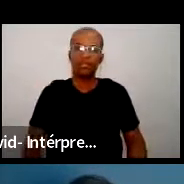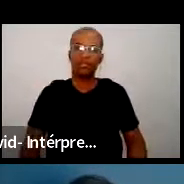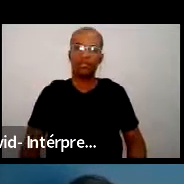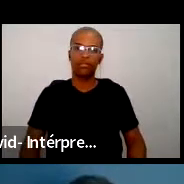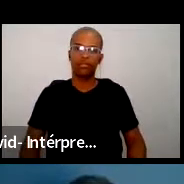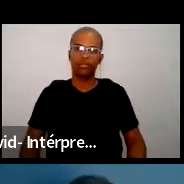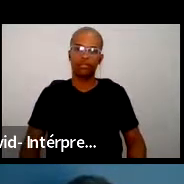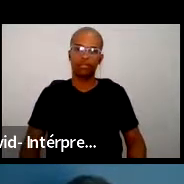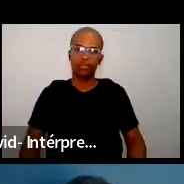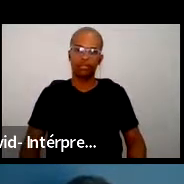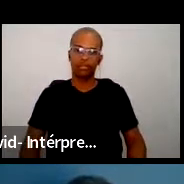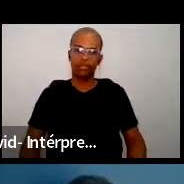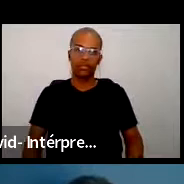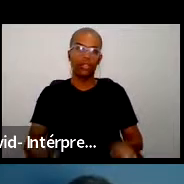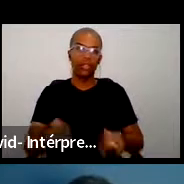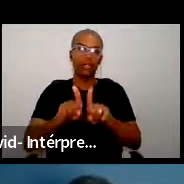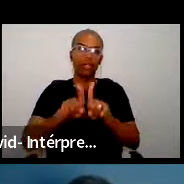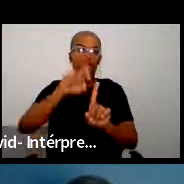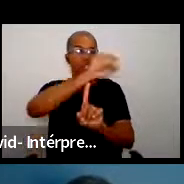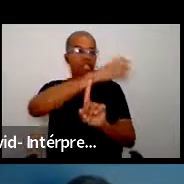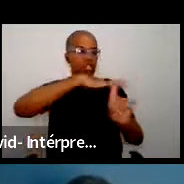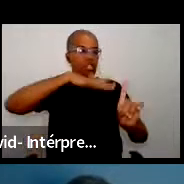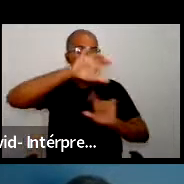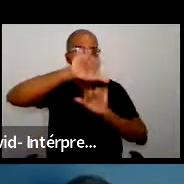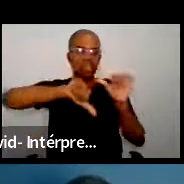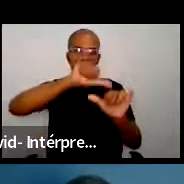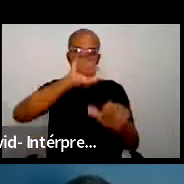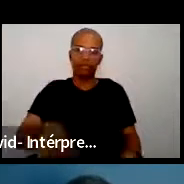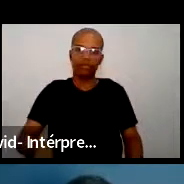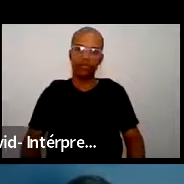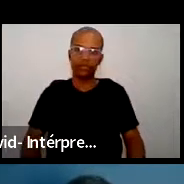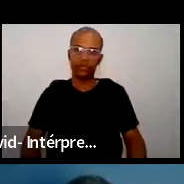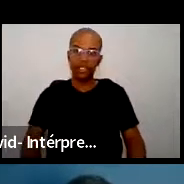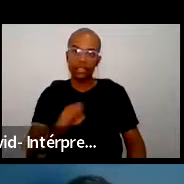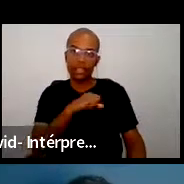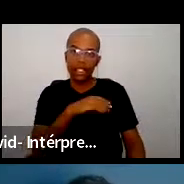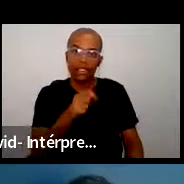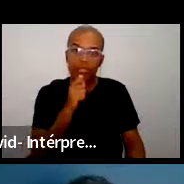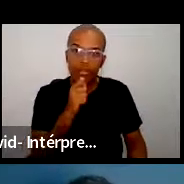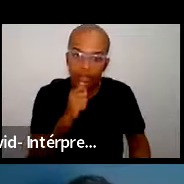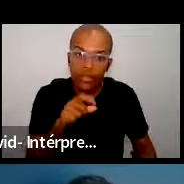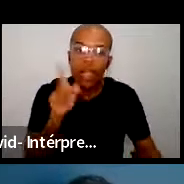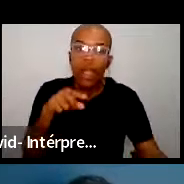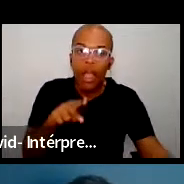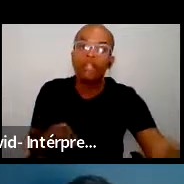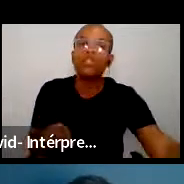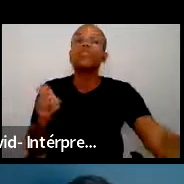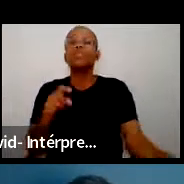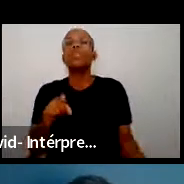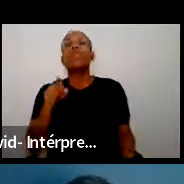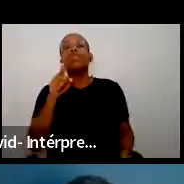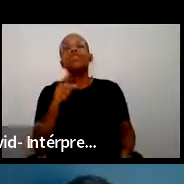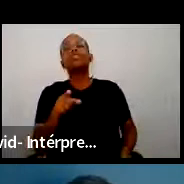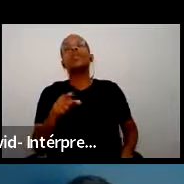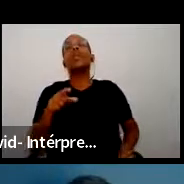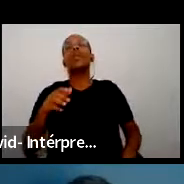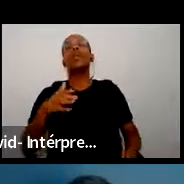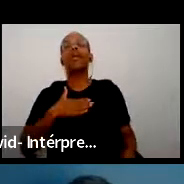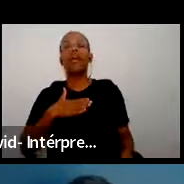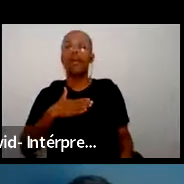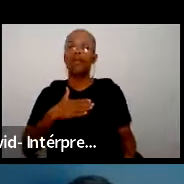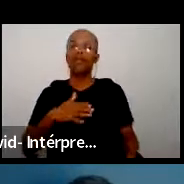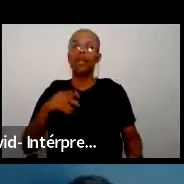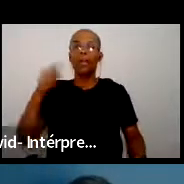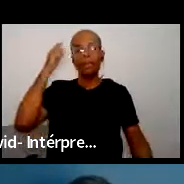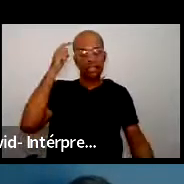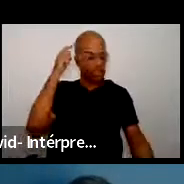e uma transformação na sociedade. Porque, senão, é muito difícil. Você fica achando que sempre